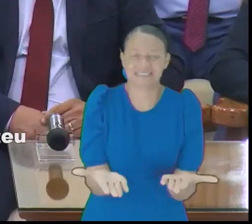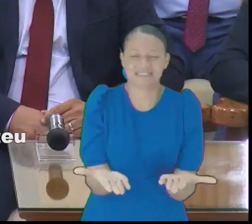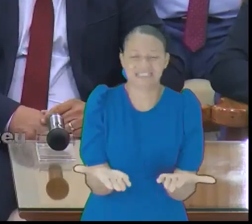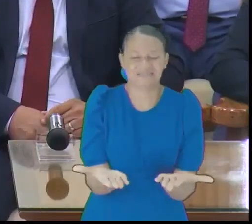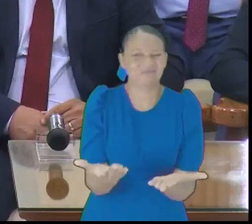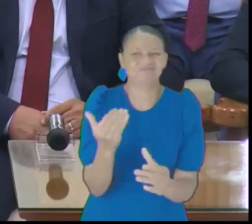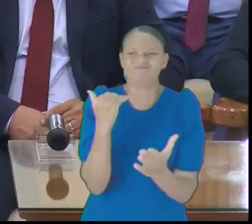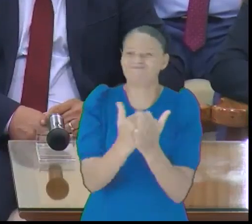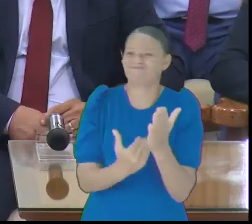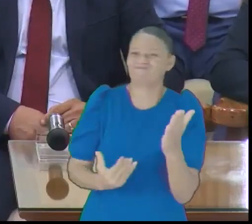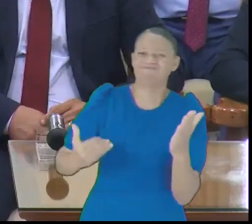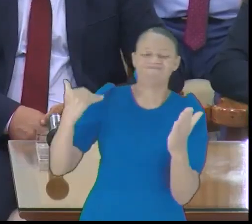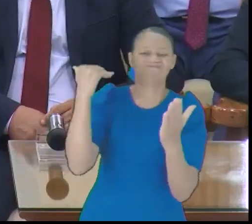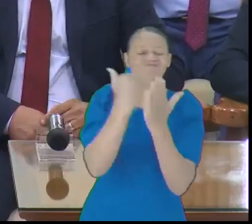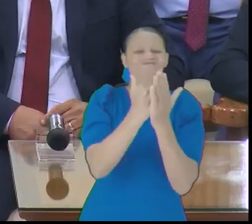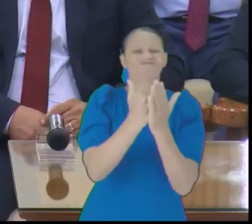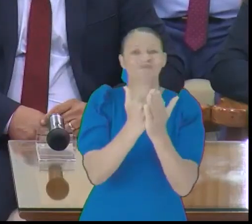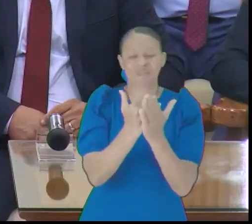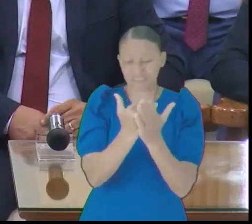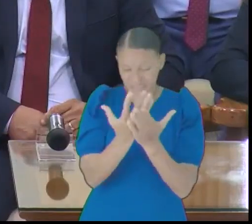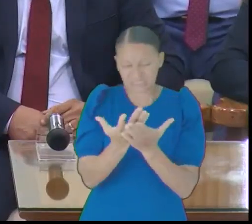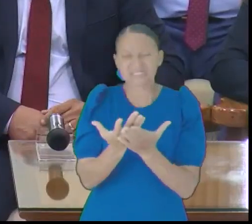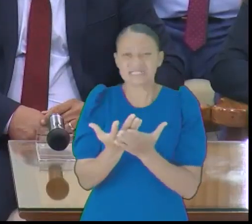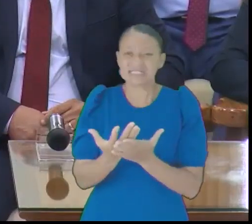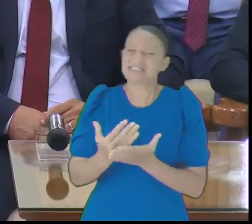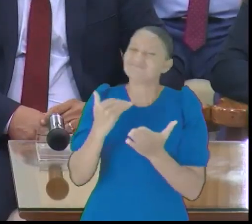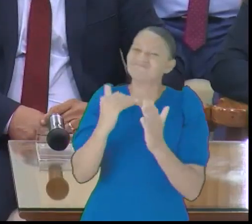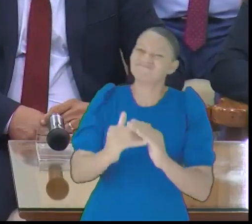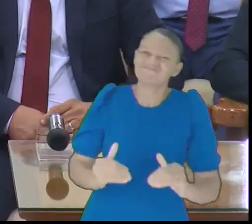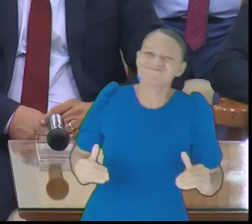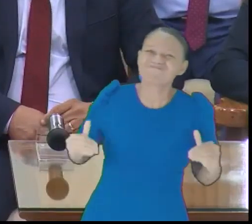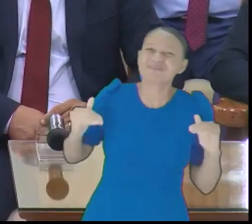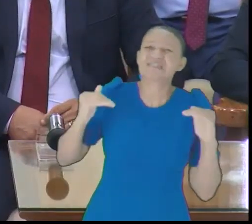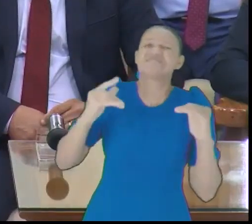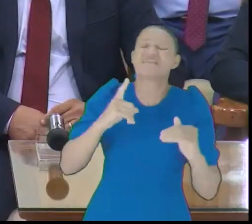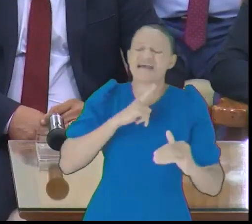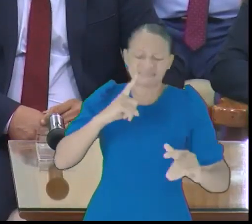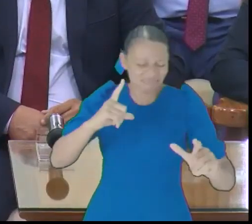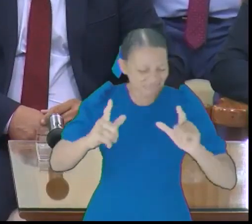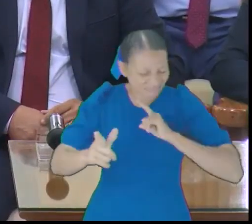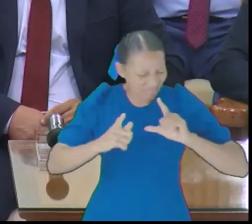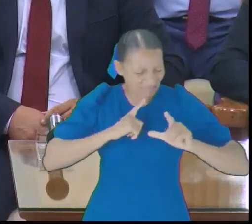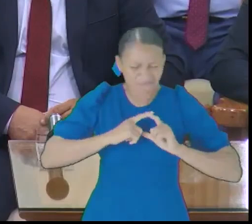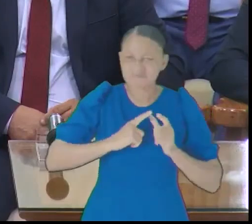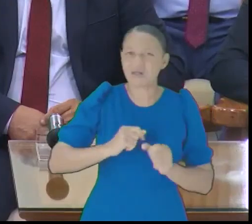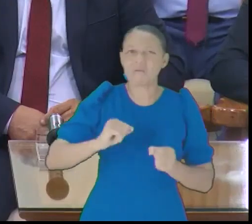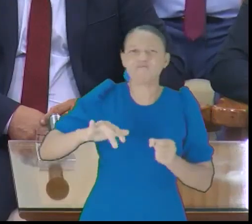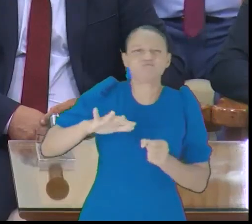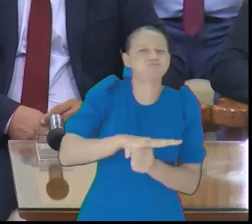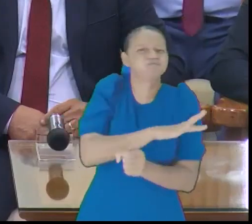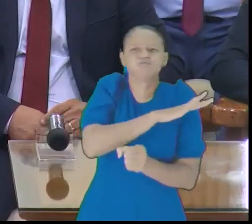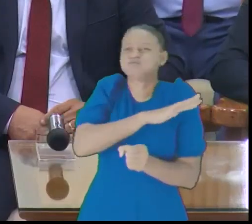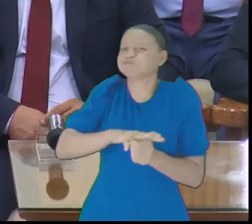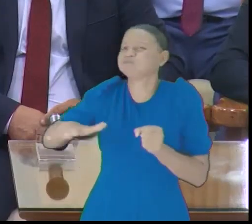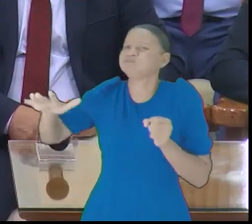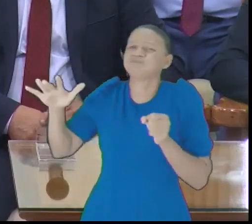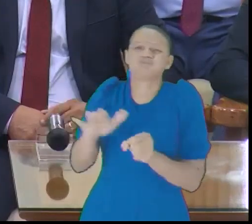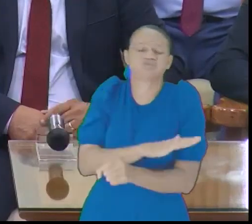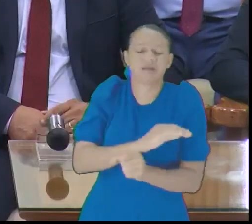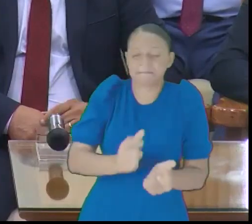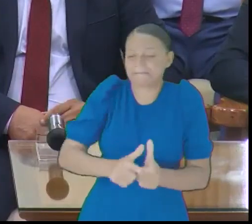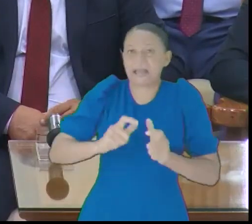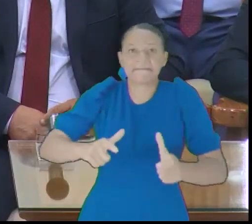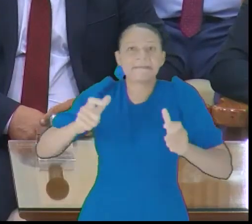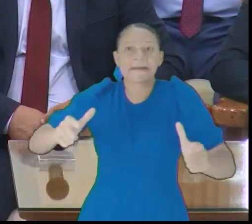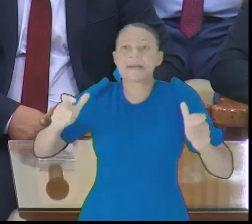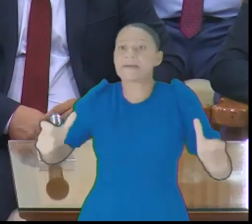maneira grandiosa, de maneira sobejante, de maneira abundante.